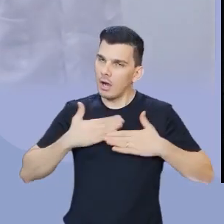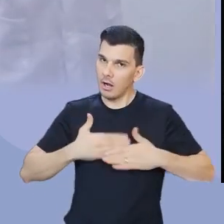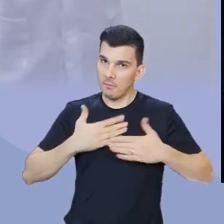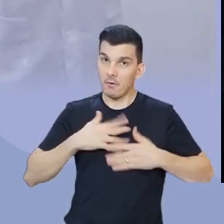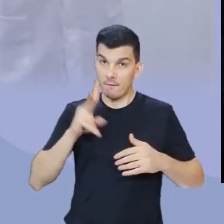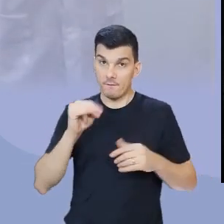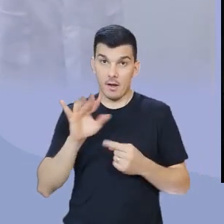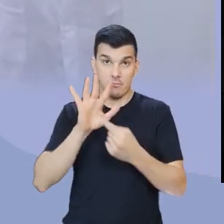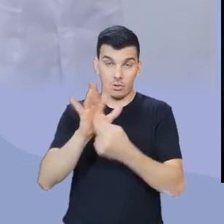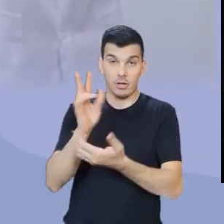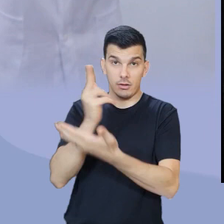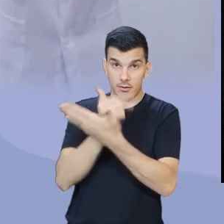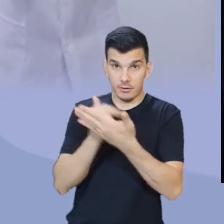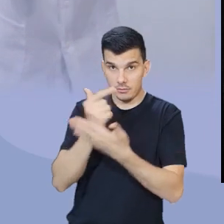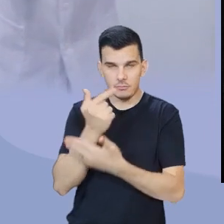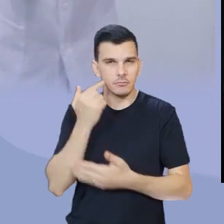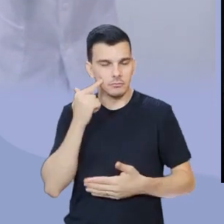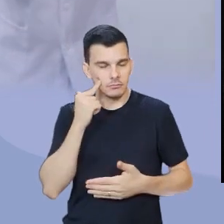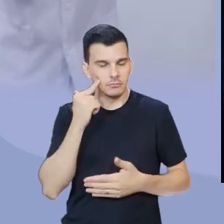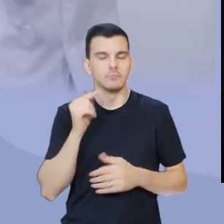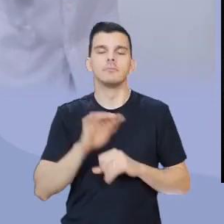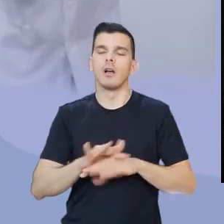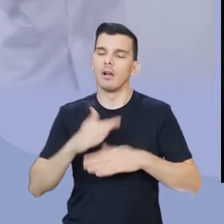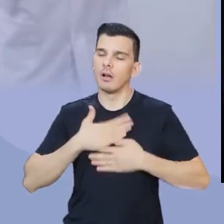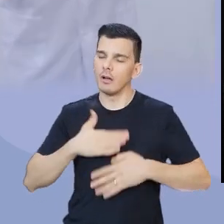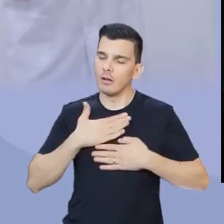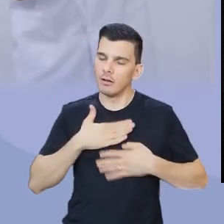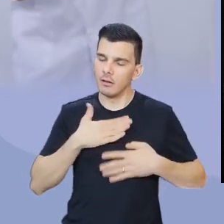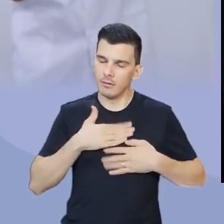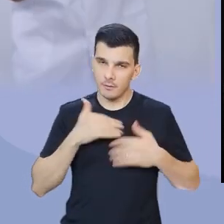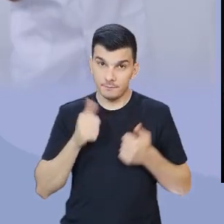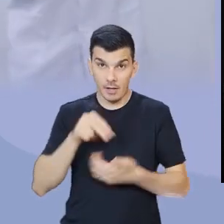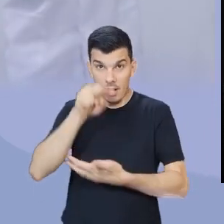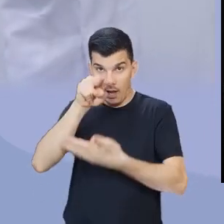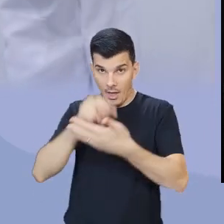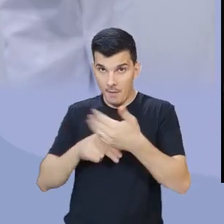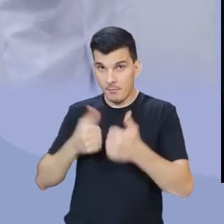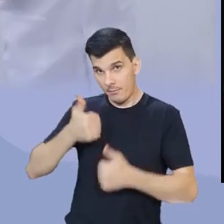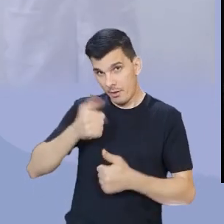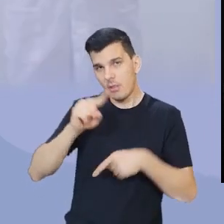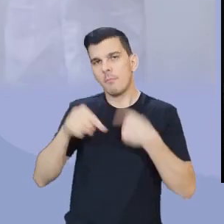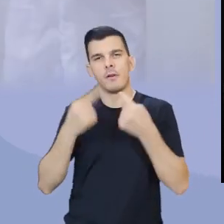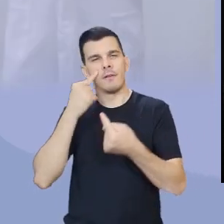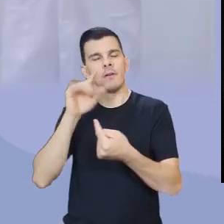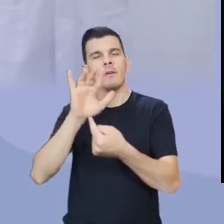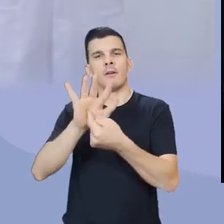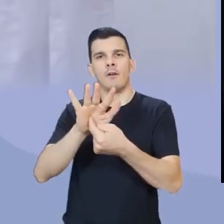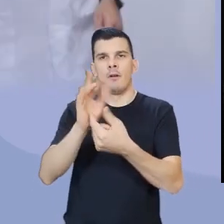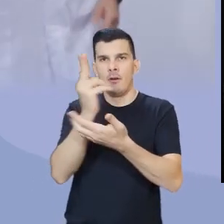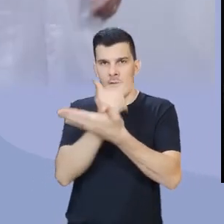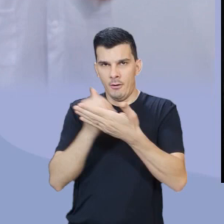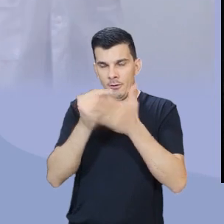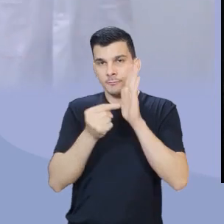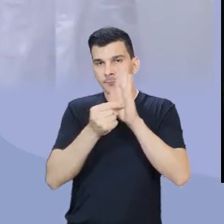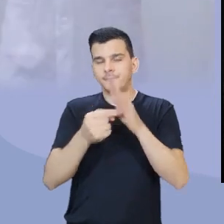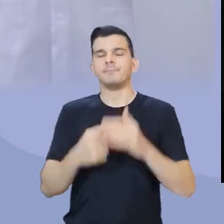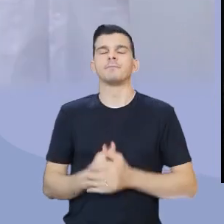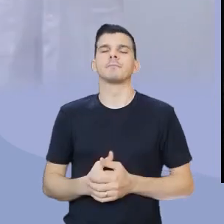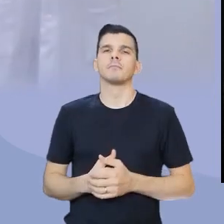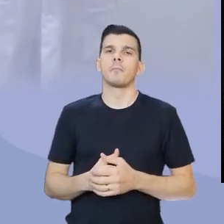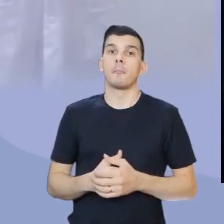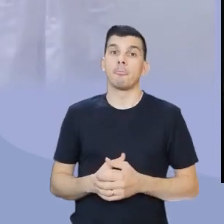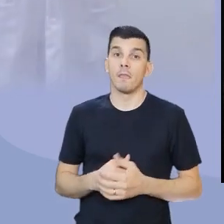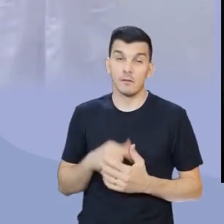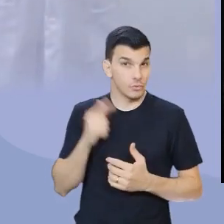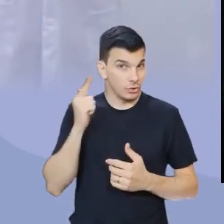pouco vai aparecer a visão. Pega a visão, calma, meu hack. Vamos lendo aí, daqui a pouco vai aparecer o gráfico aí na sua tela. Para que